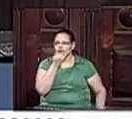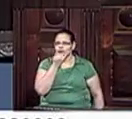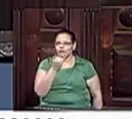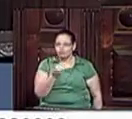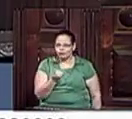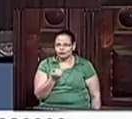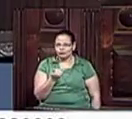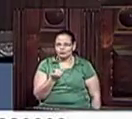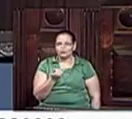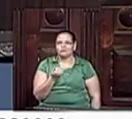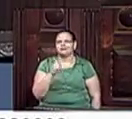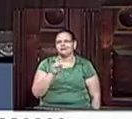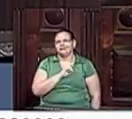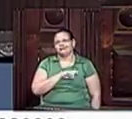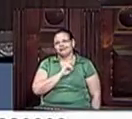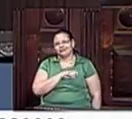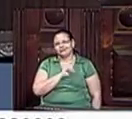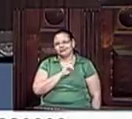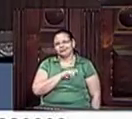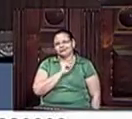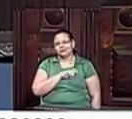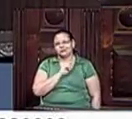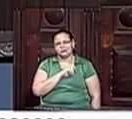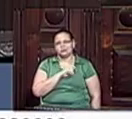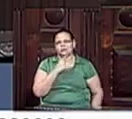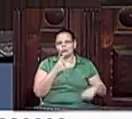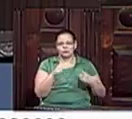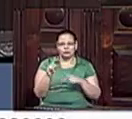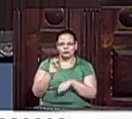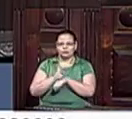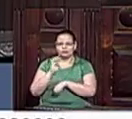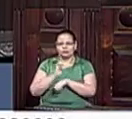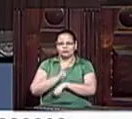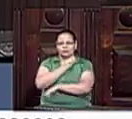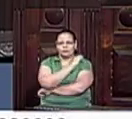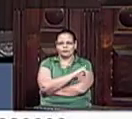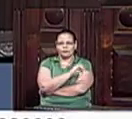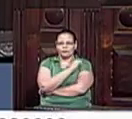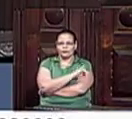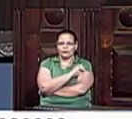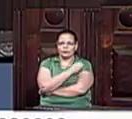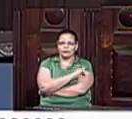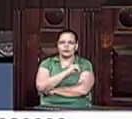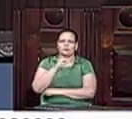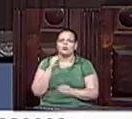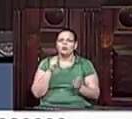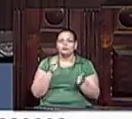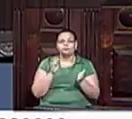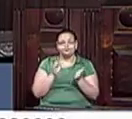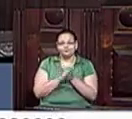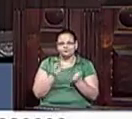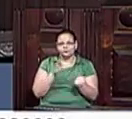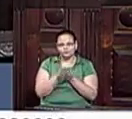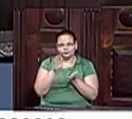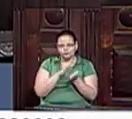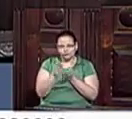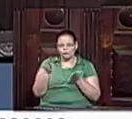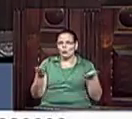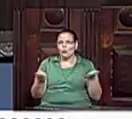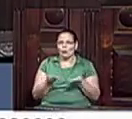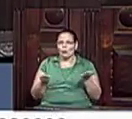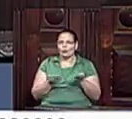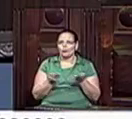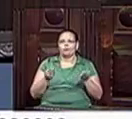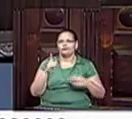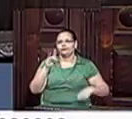uma canalice com o Estado do Rio de Janeiro. E publicado hoje, justo no